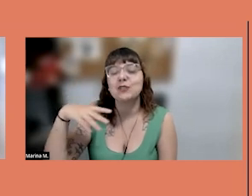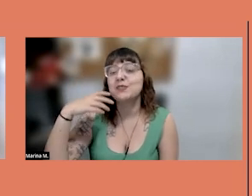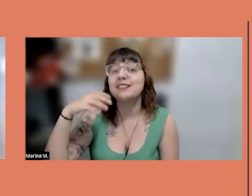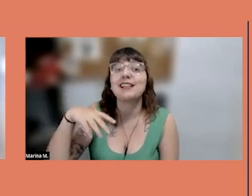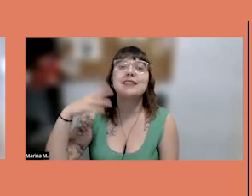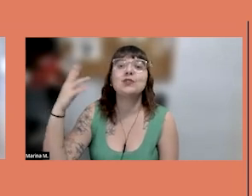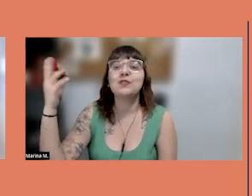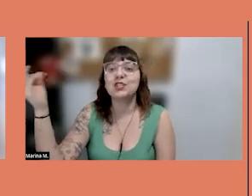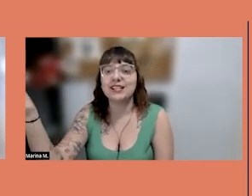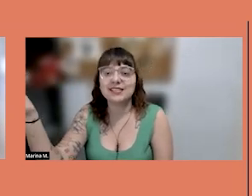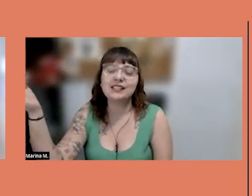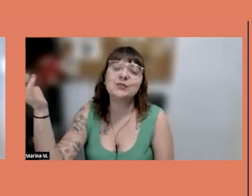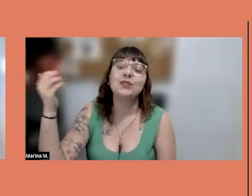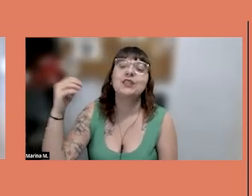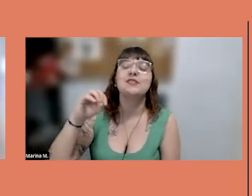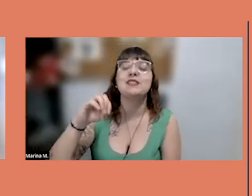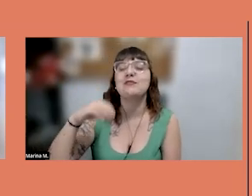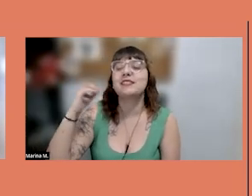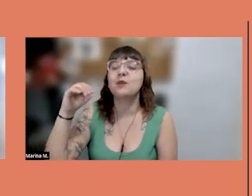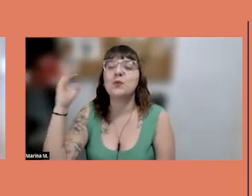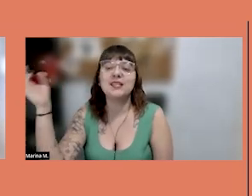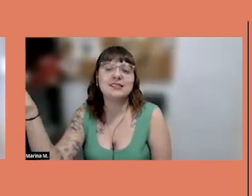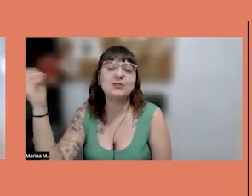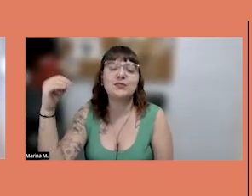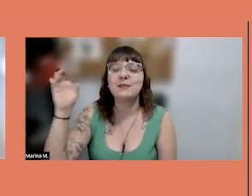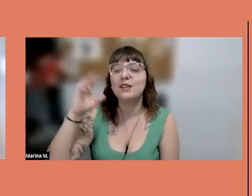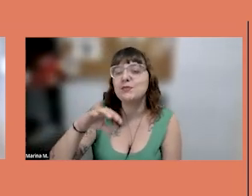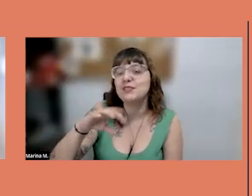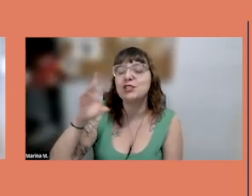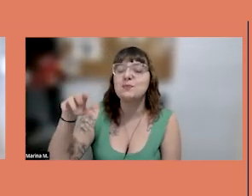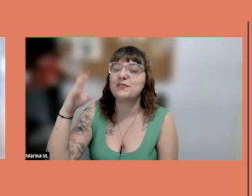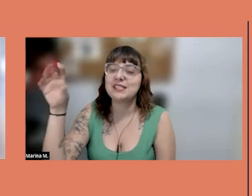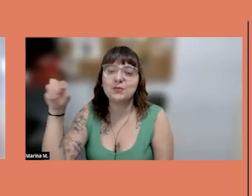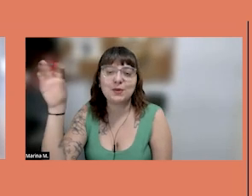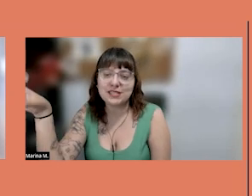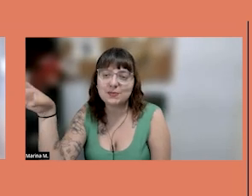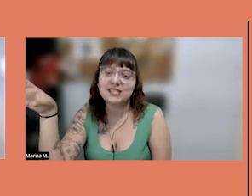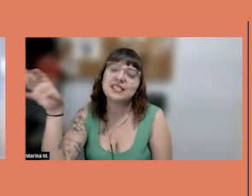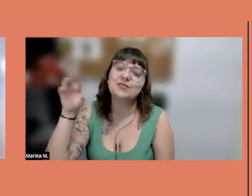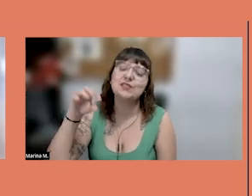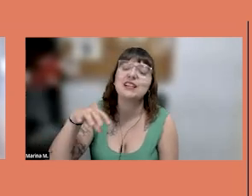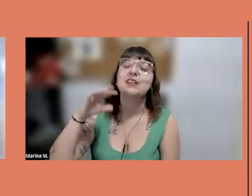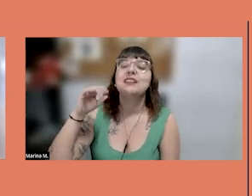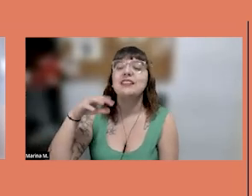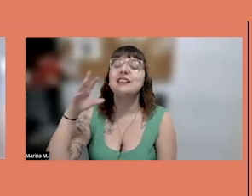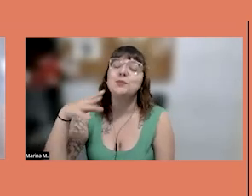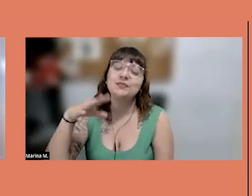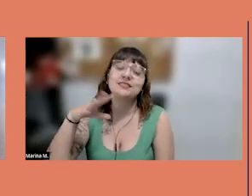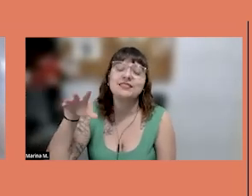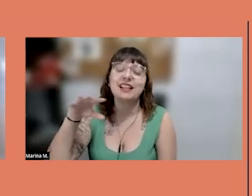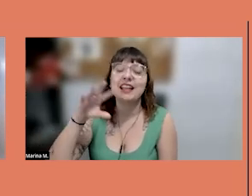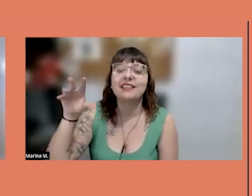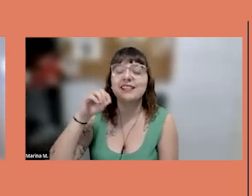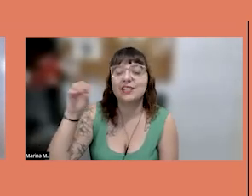sei lá, se eu estou fazendo análise de vegetação você vai fazer uma combinação de vermelho com verde para fazer alguma coisa específica.